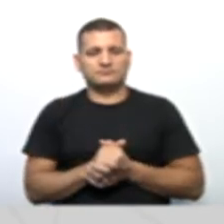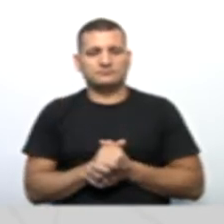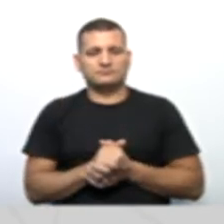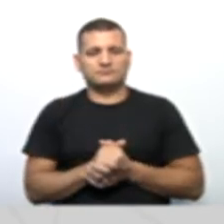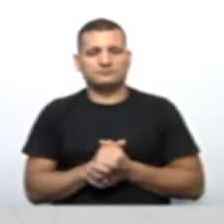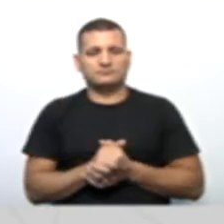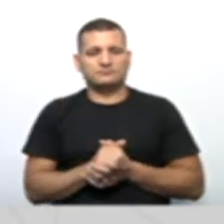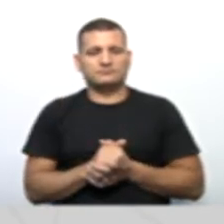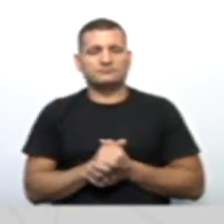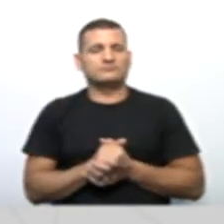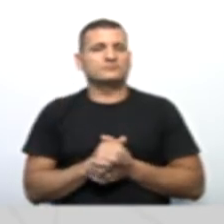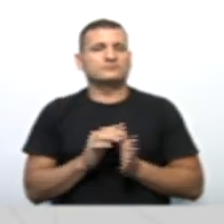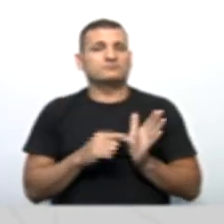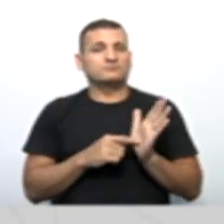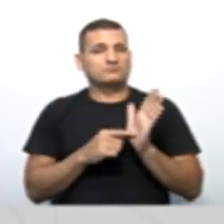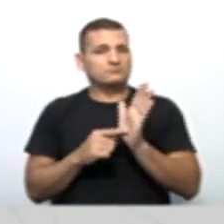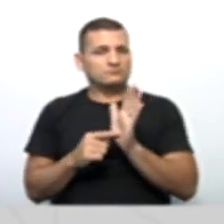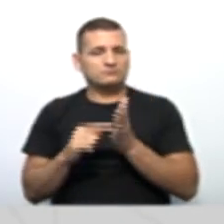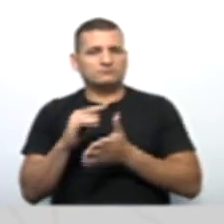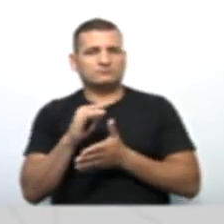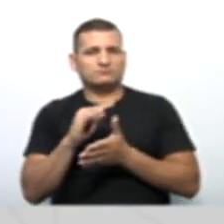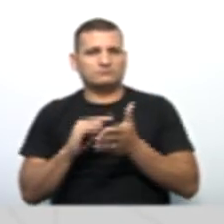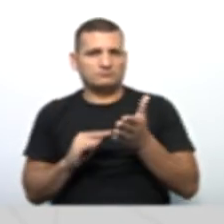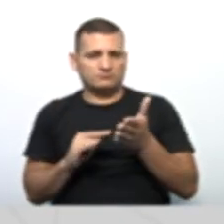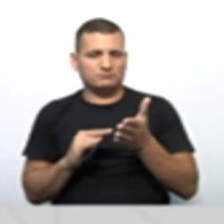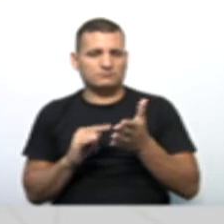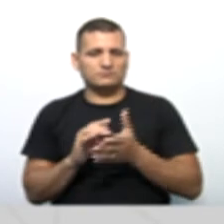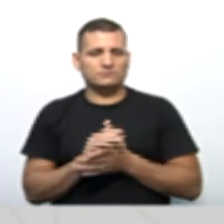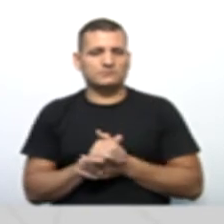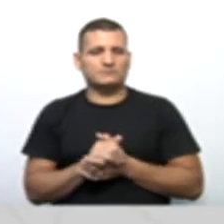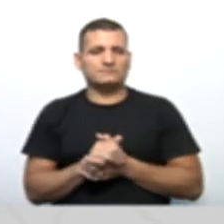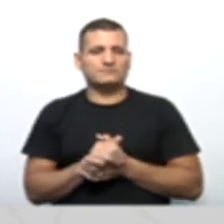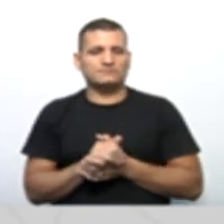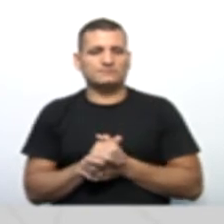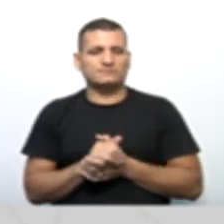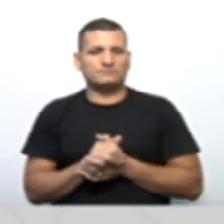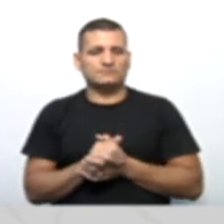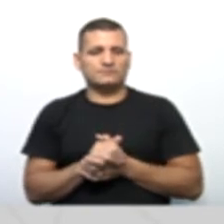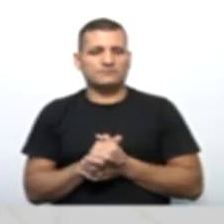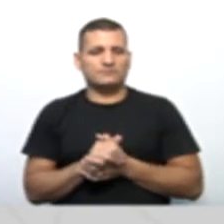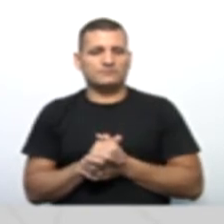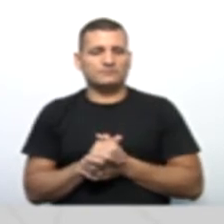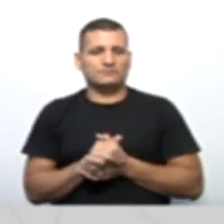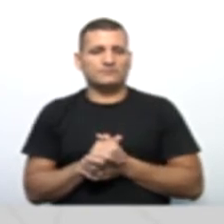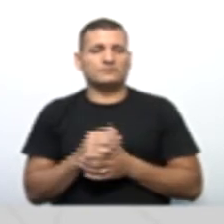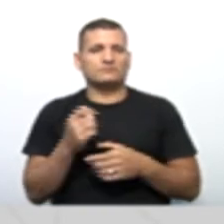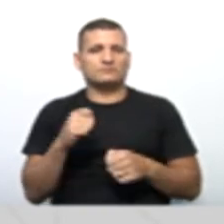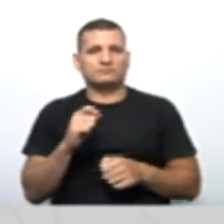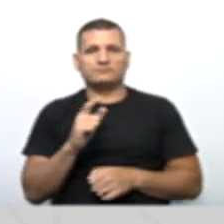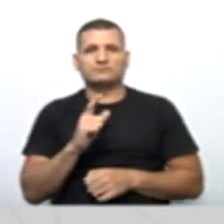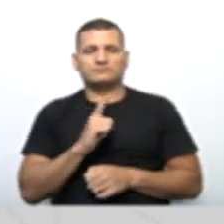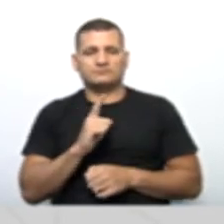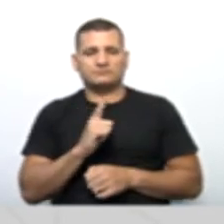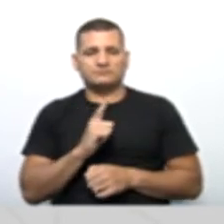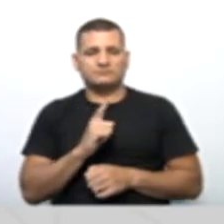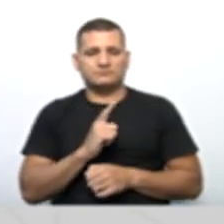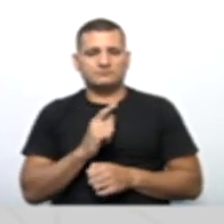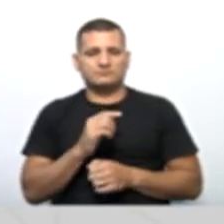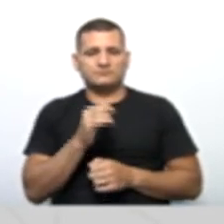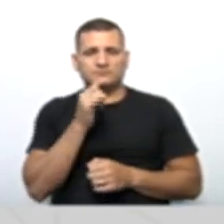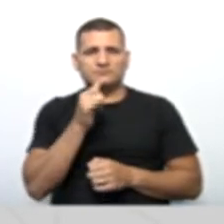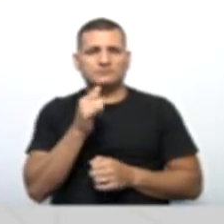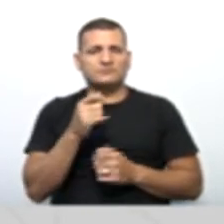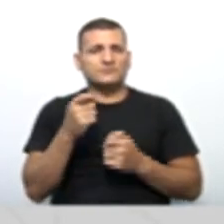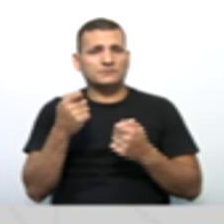ajuda e documentação apesar de não ser tão visualizado pelo usuário mas tem que ter porque se alguém podia precisar não